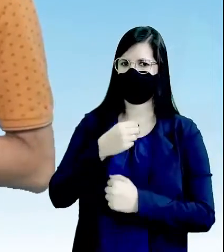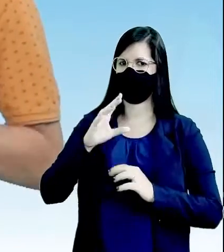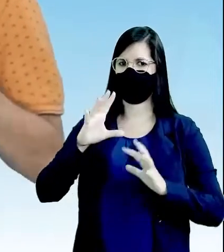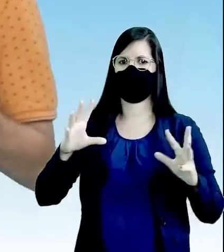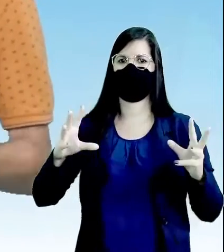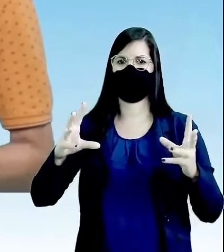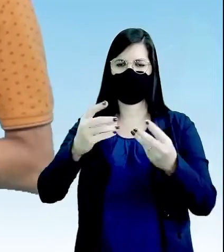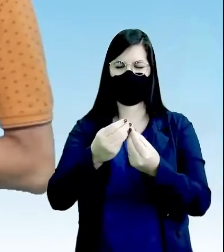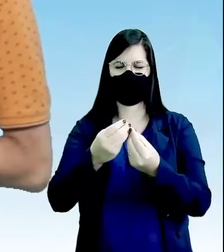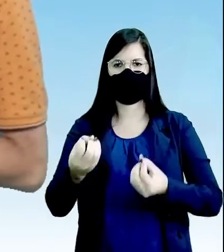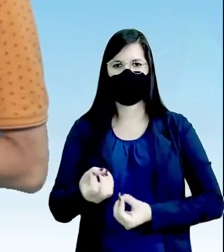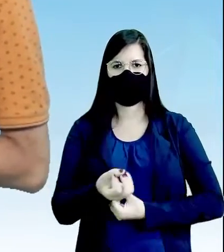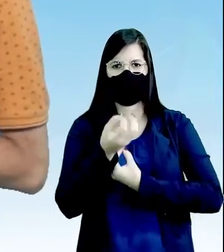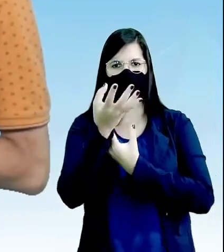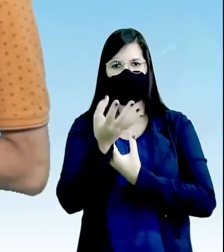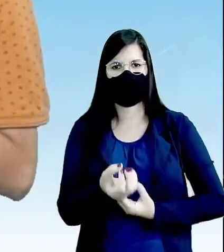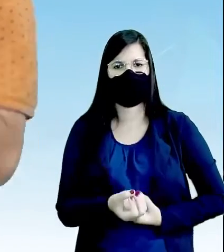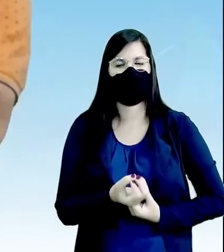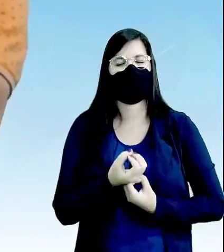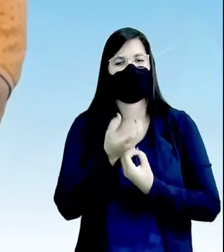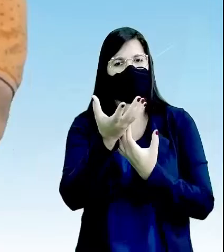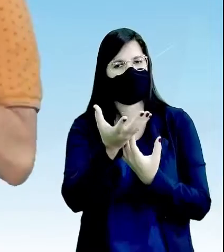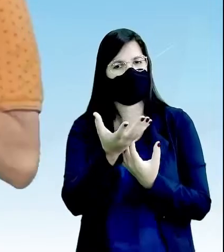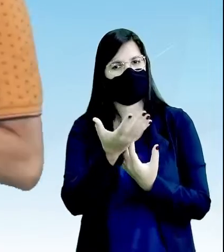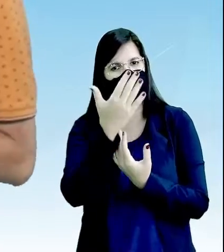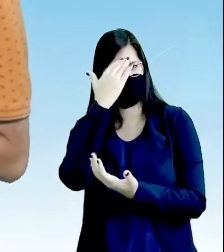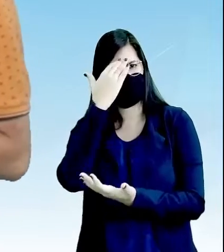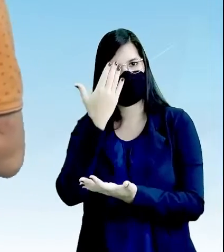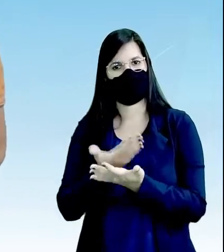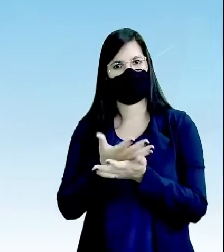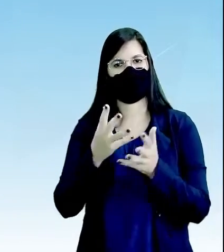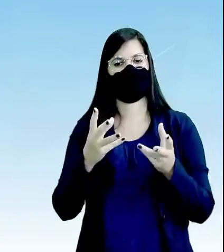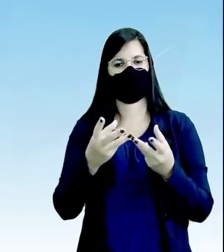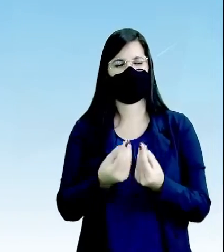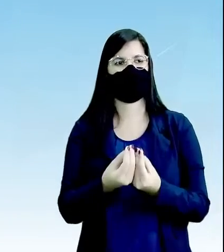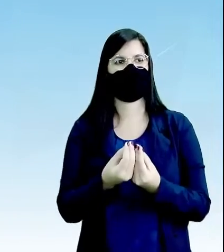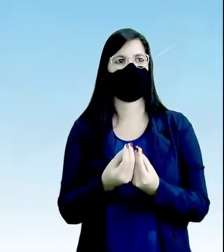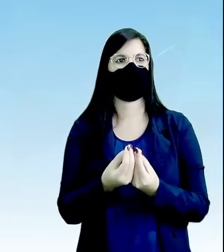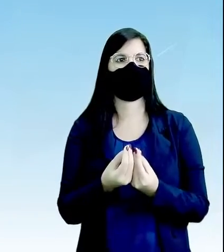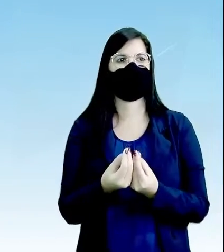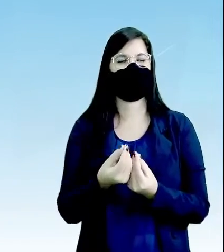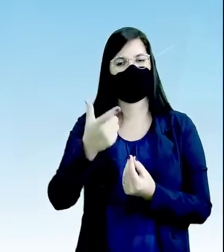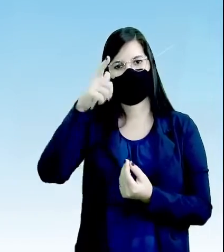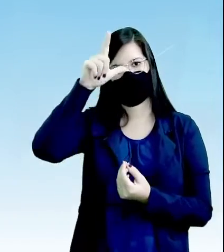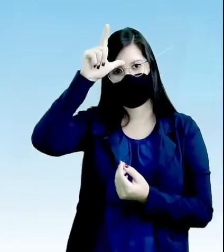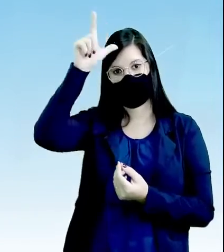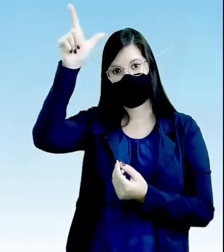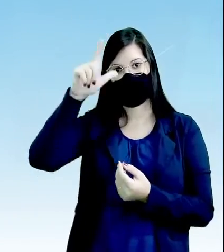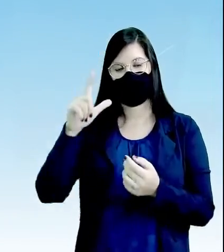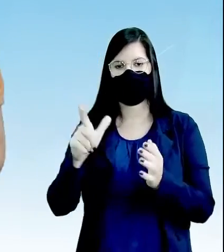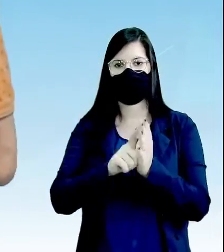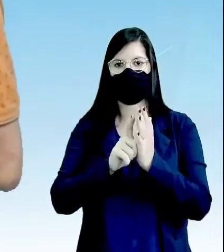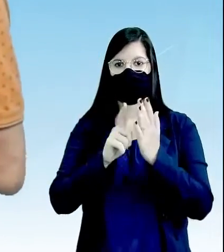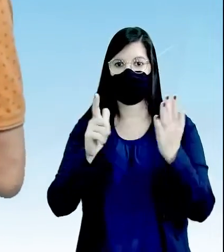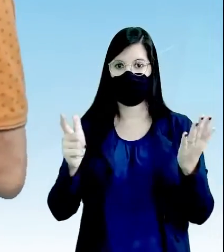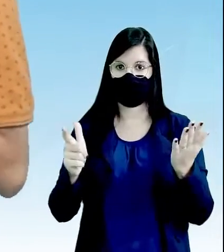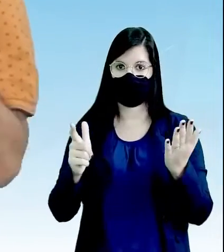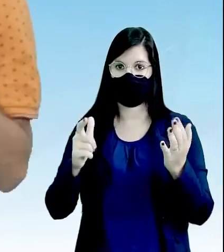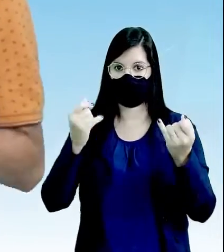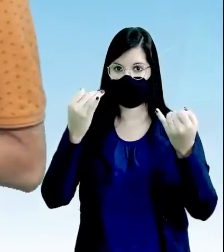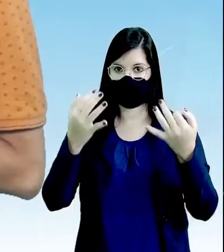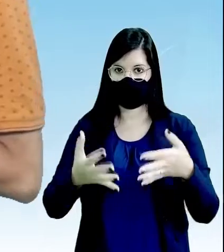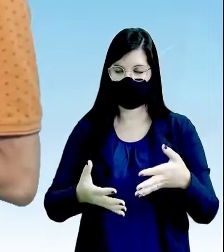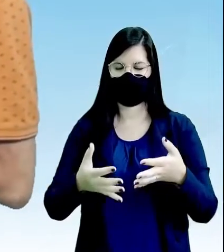ele expressava as suas convicções. Inclusive, um dos lemas desse jornal é: quem bebe da minha caneca